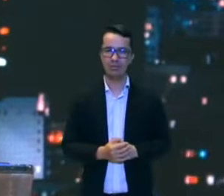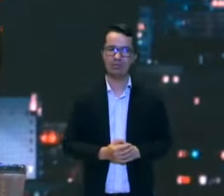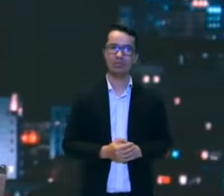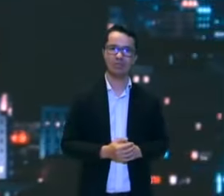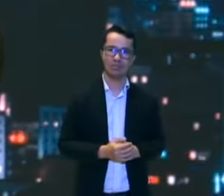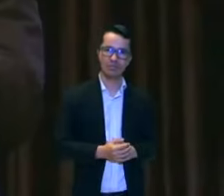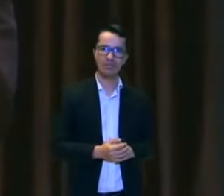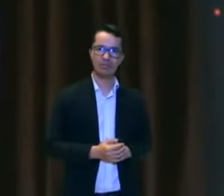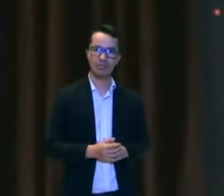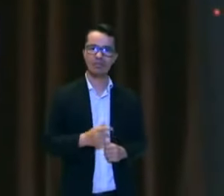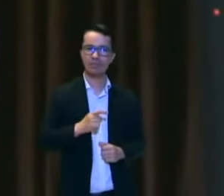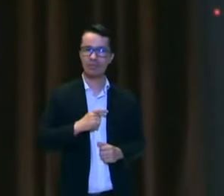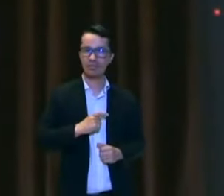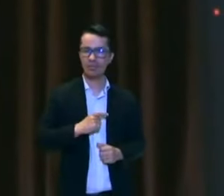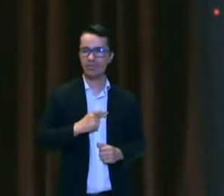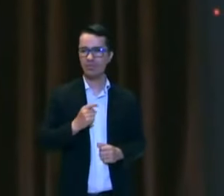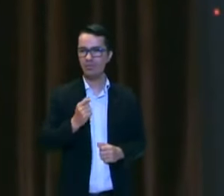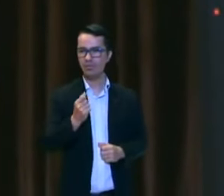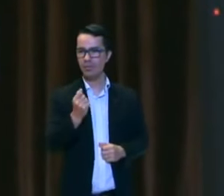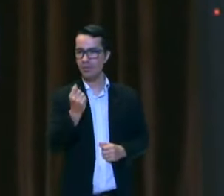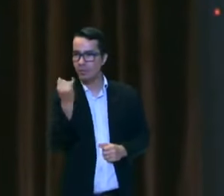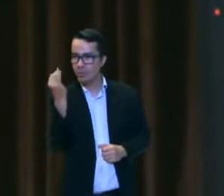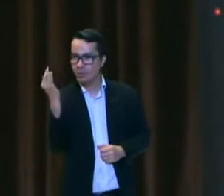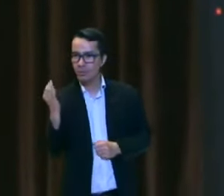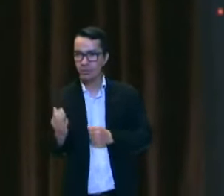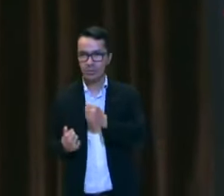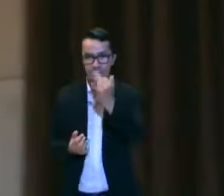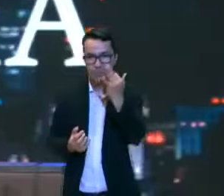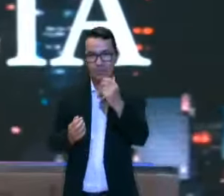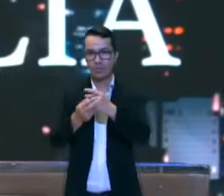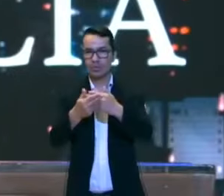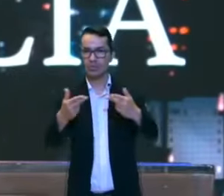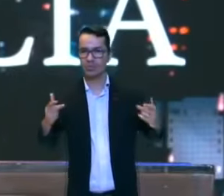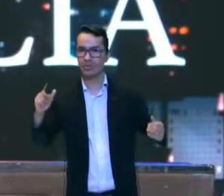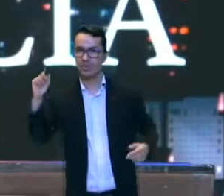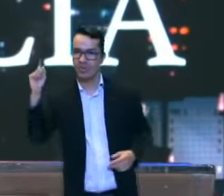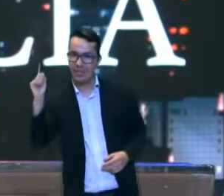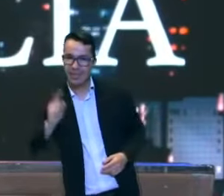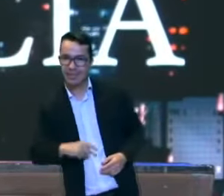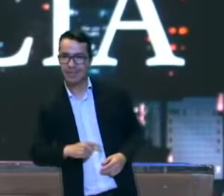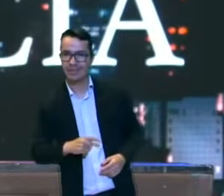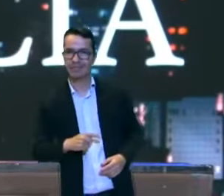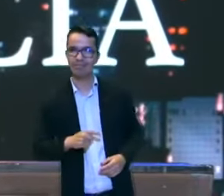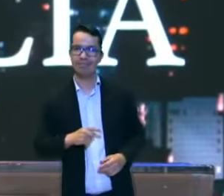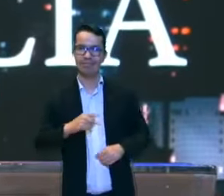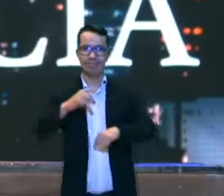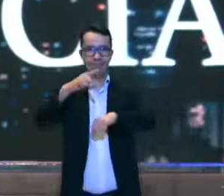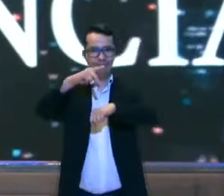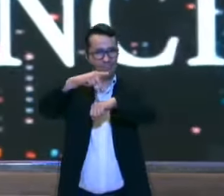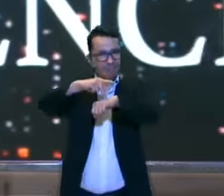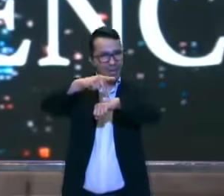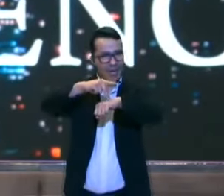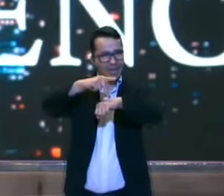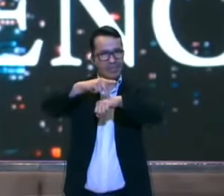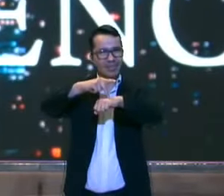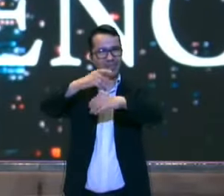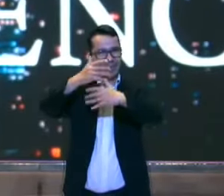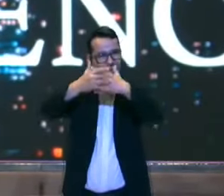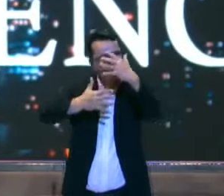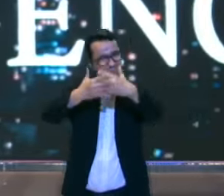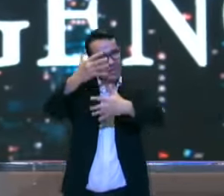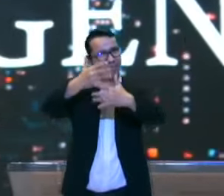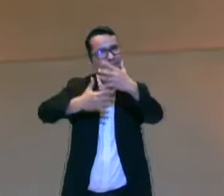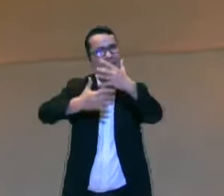são pedra de tropeço para os nossos filhos, pedra de tropeço para aqueles que amamos, e às vezes sem